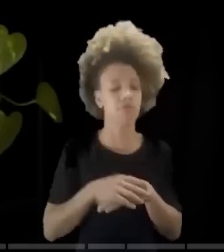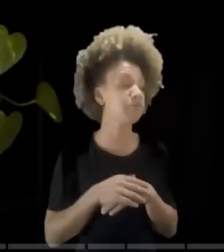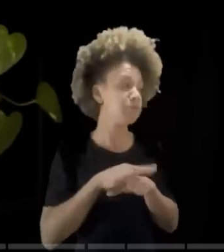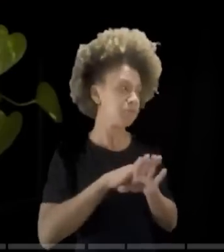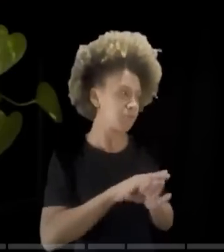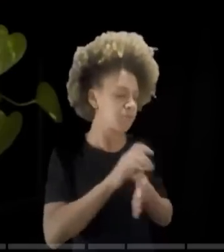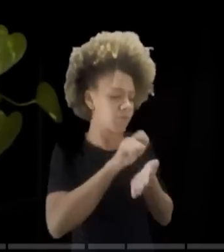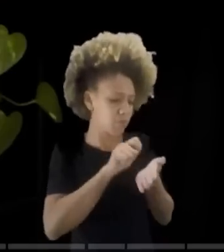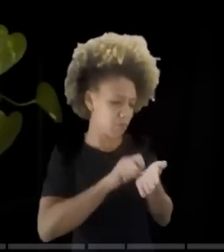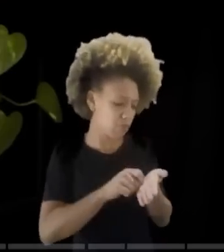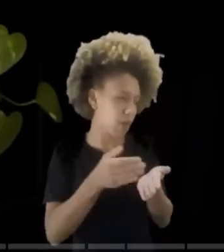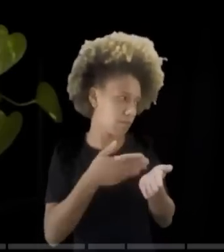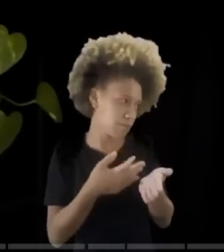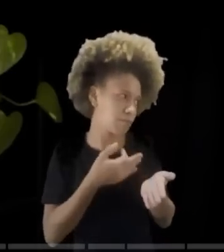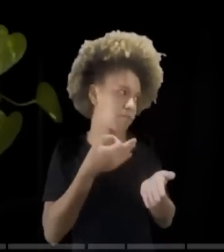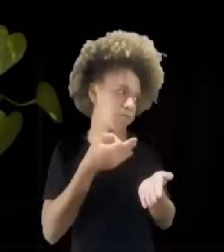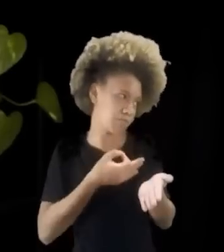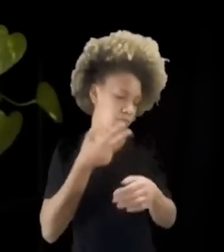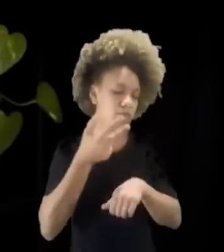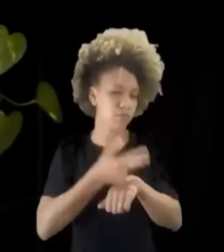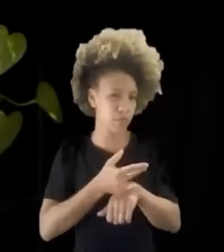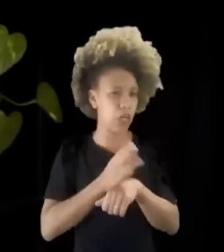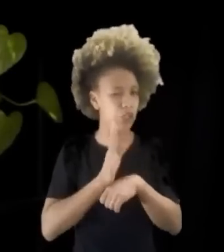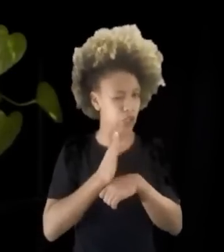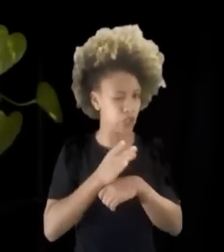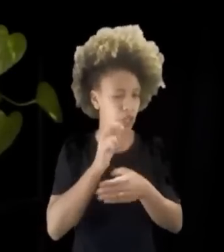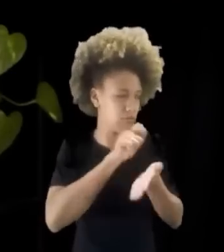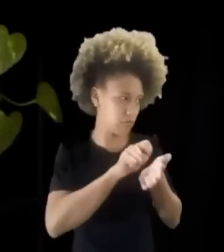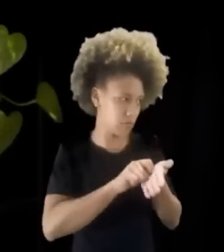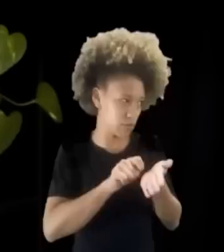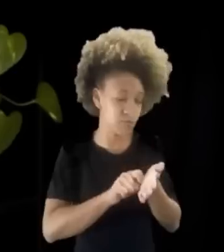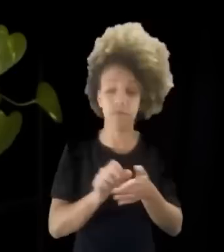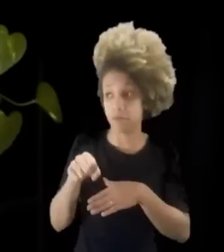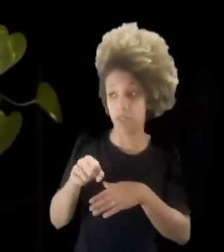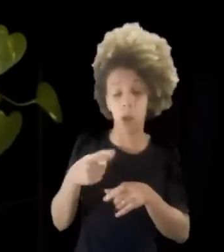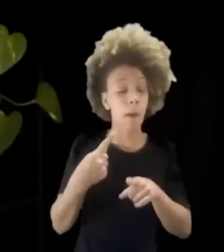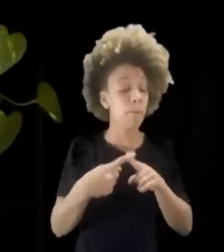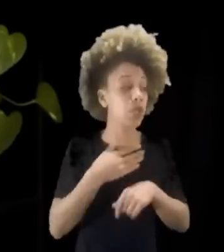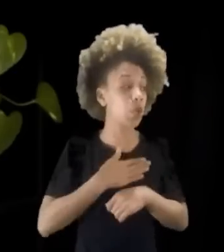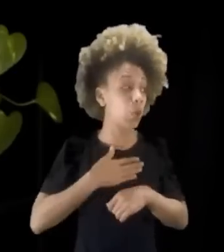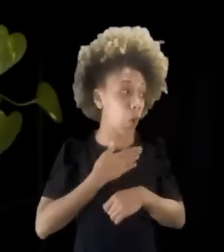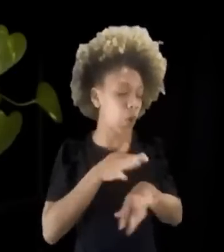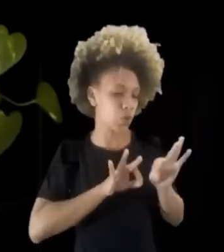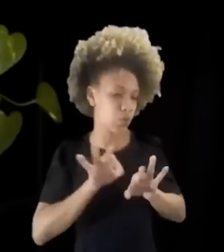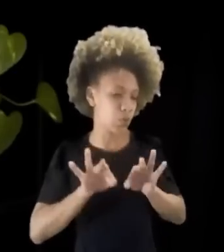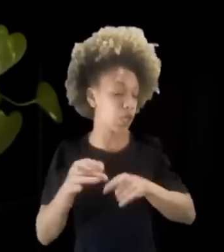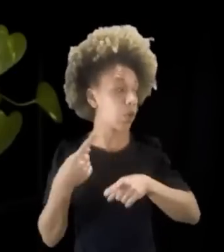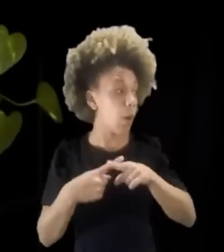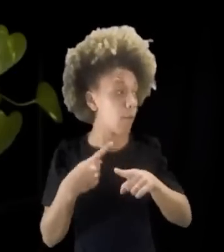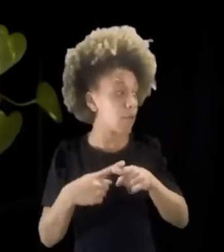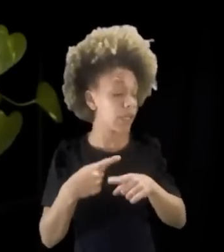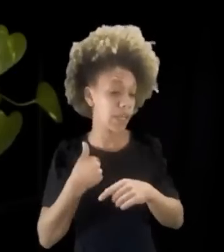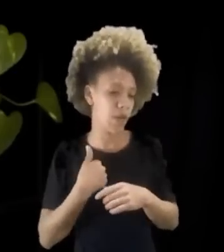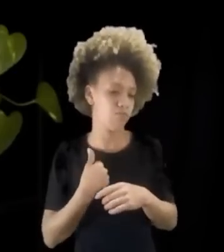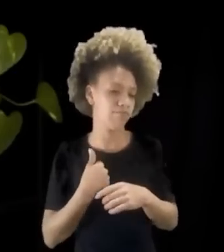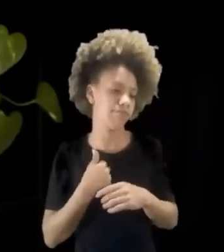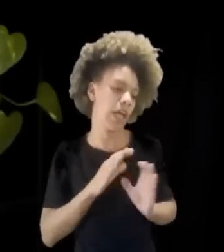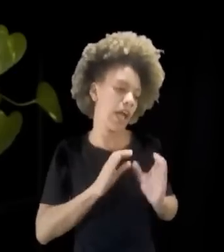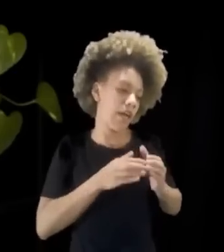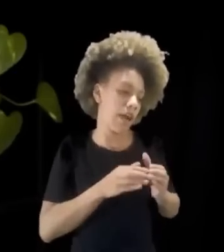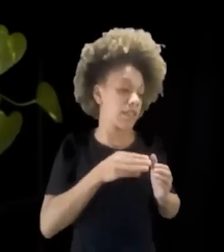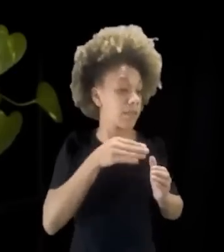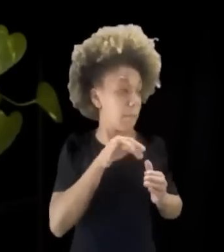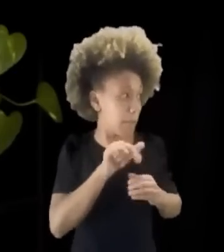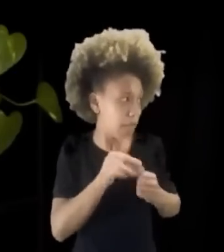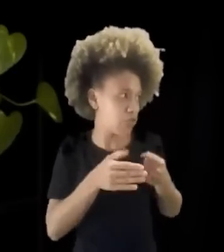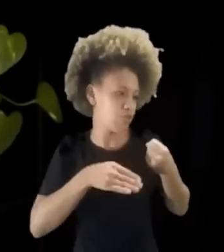num negócio tô escrevendo um livro do achismo em breve e eu escrevi assim por que que eu gosto muito de fazer esse projeto porque eu sou um cara de classe média eu acho que